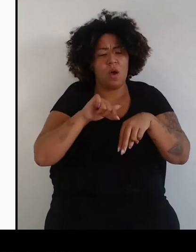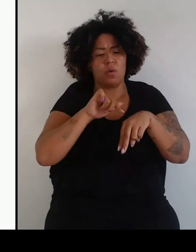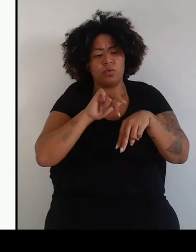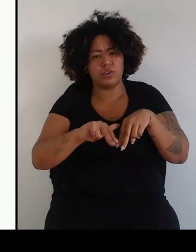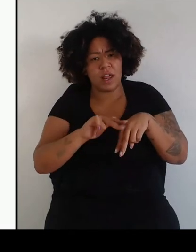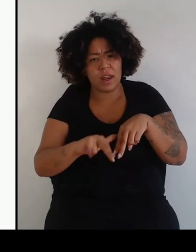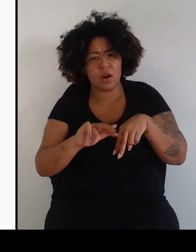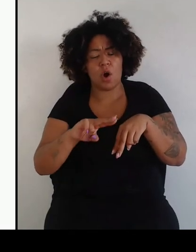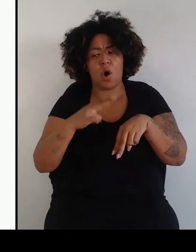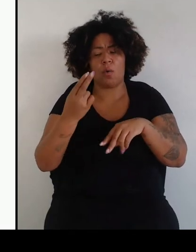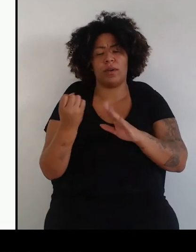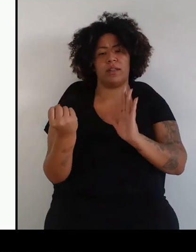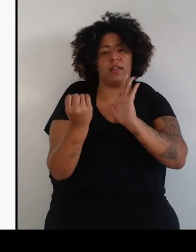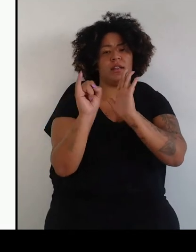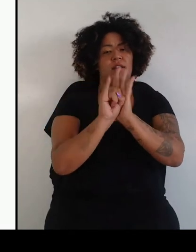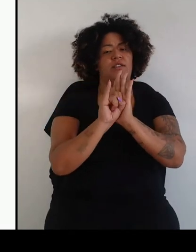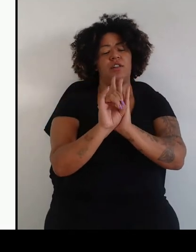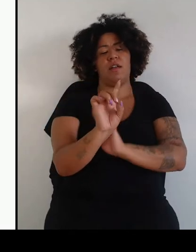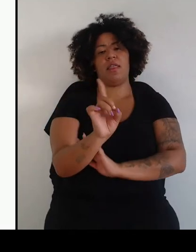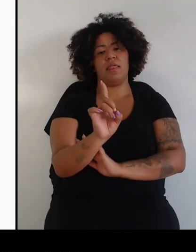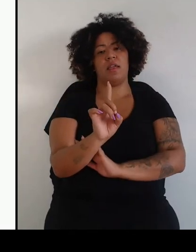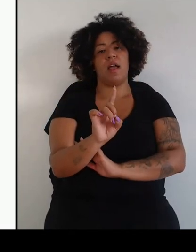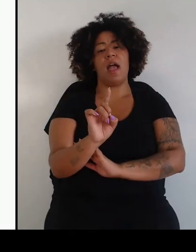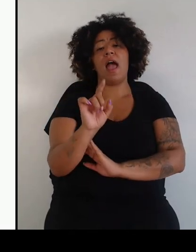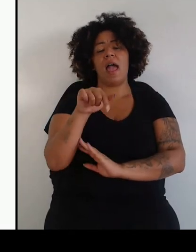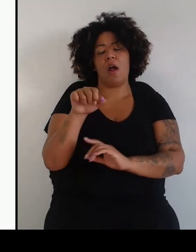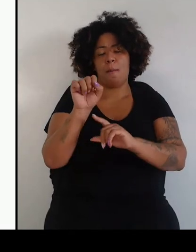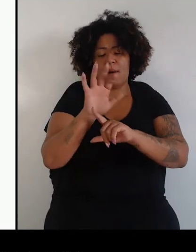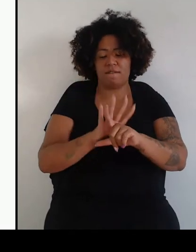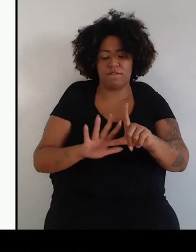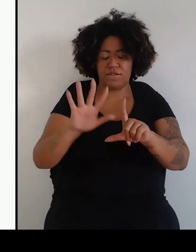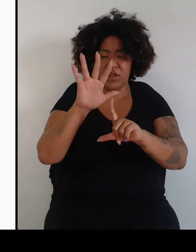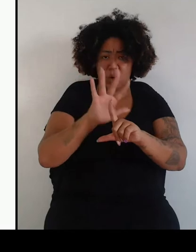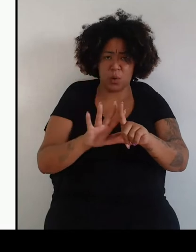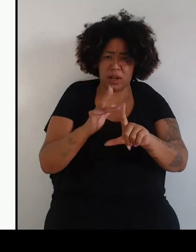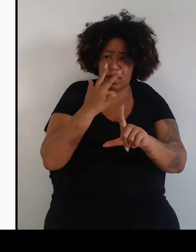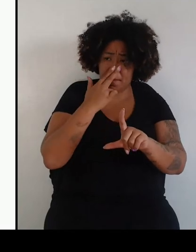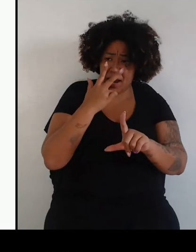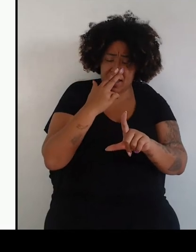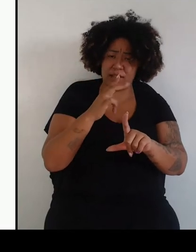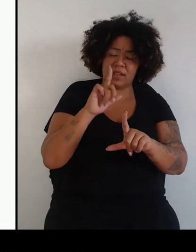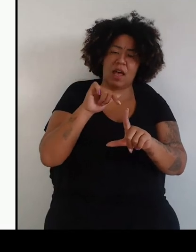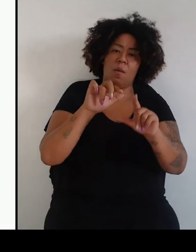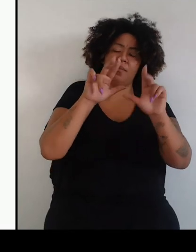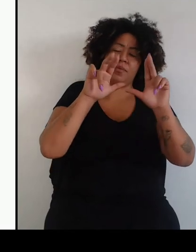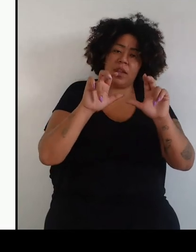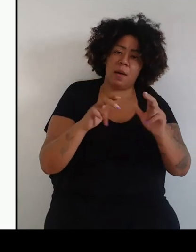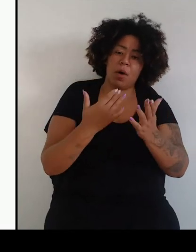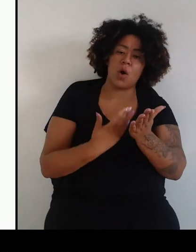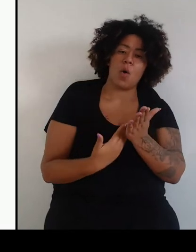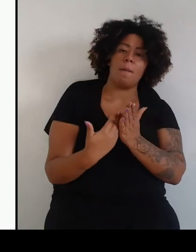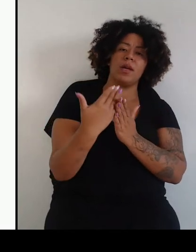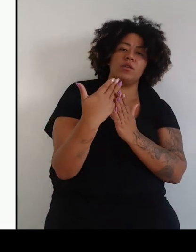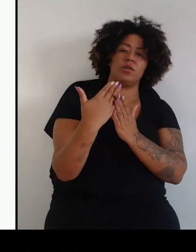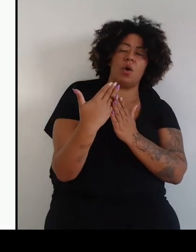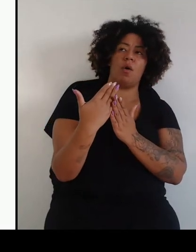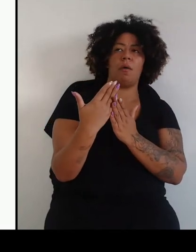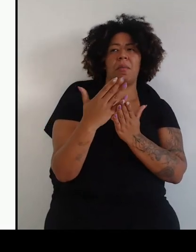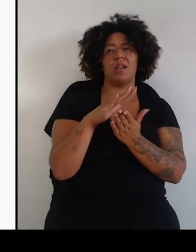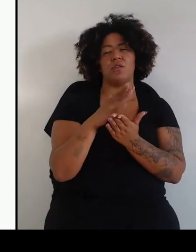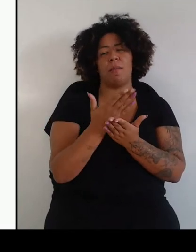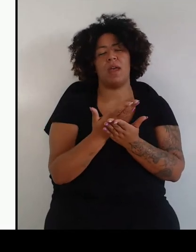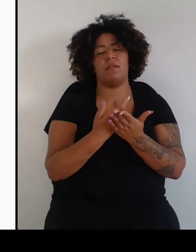são figuras andrógenas o que parece ser um tema que ele começou a explorar nos anos 50